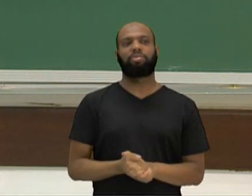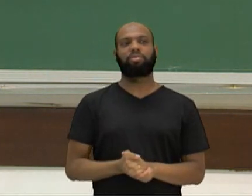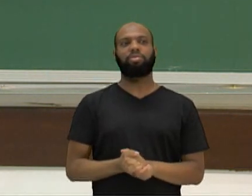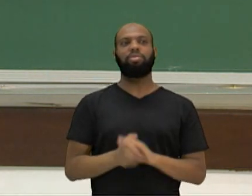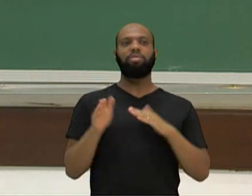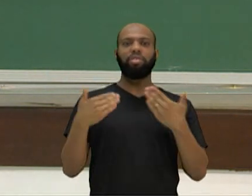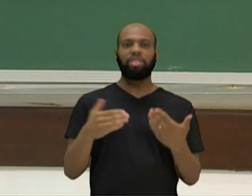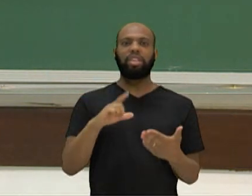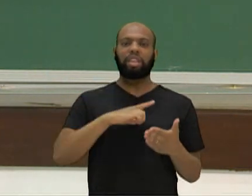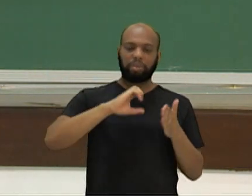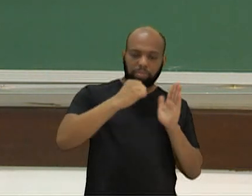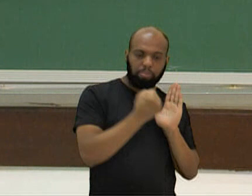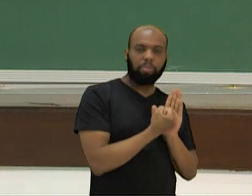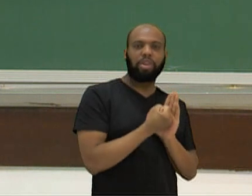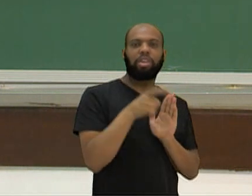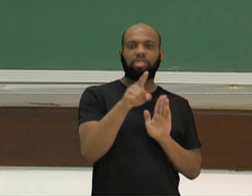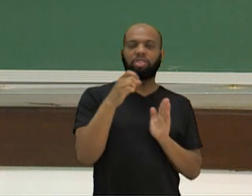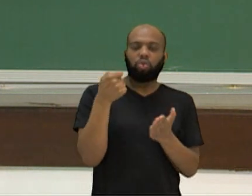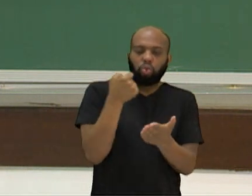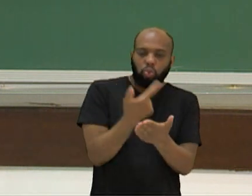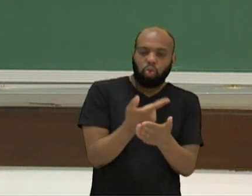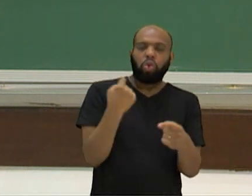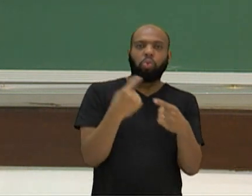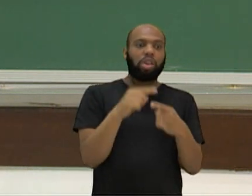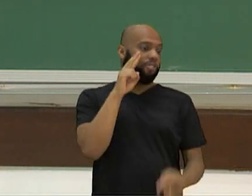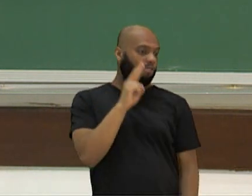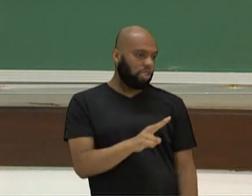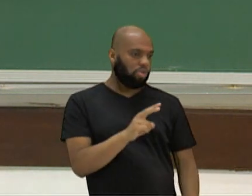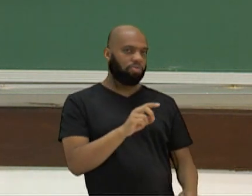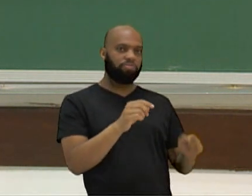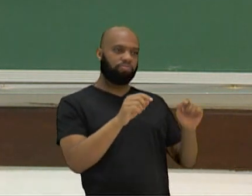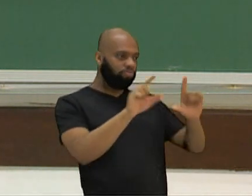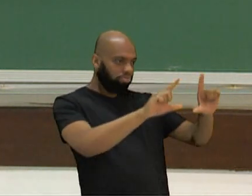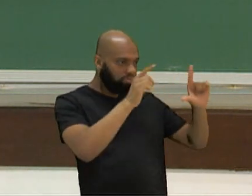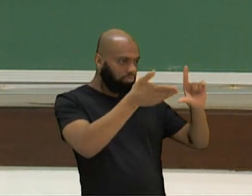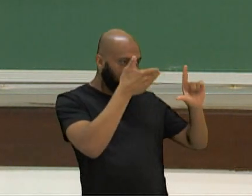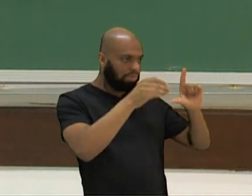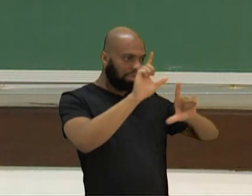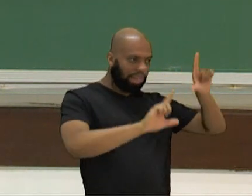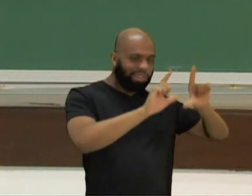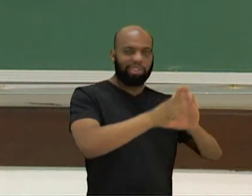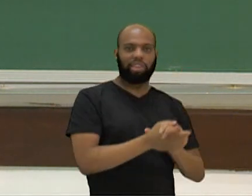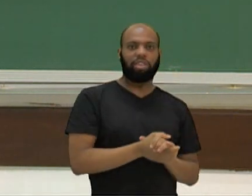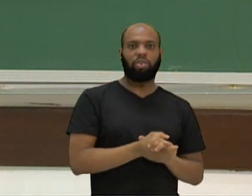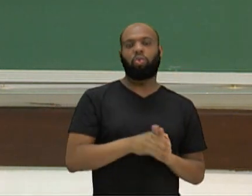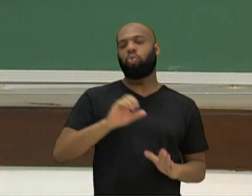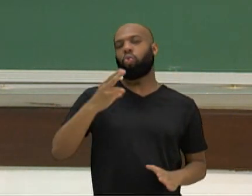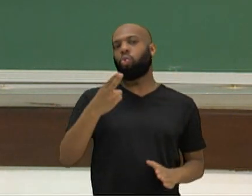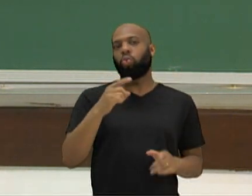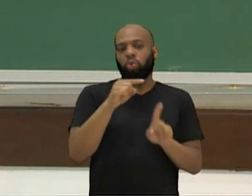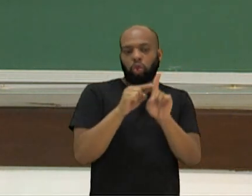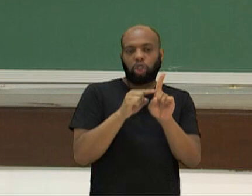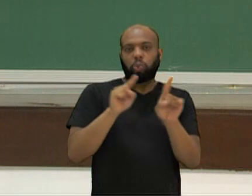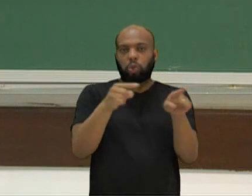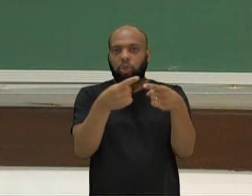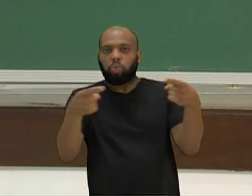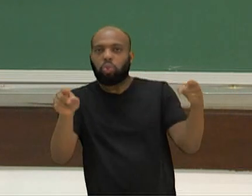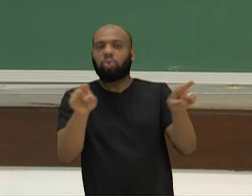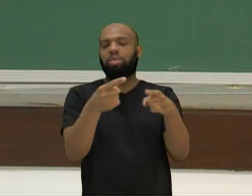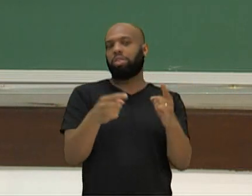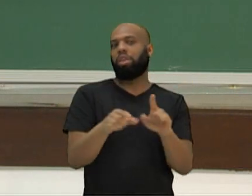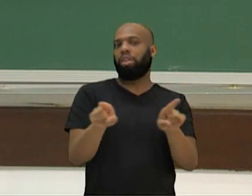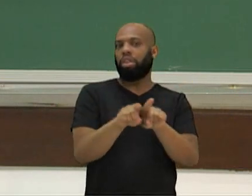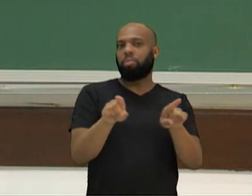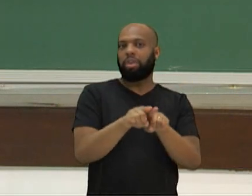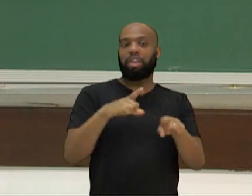Então, se é uma marca que você comprou porque você viu a propaganda, um certo tipo de música que você escuta,